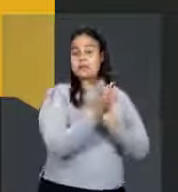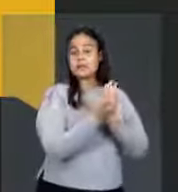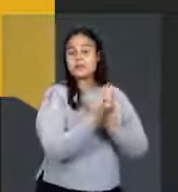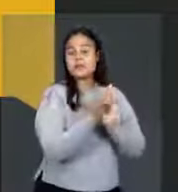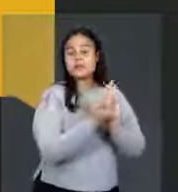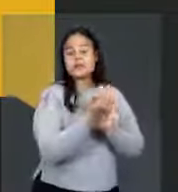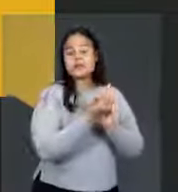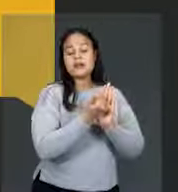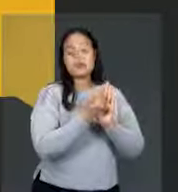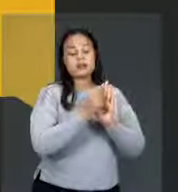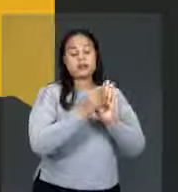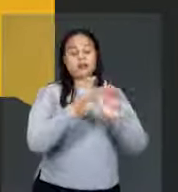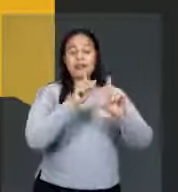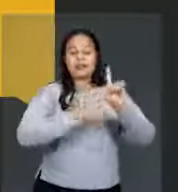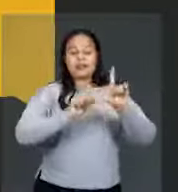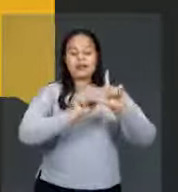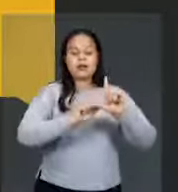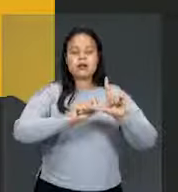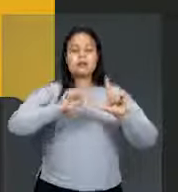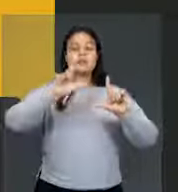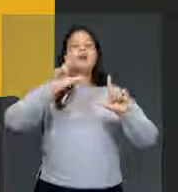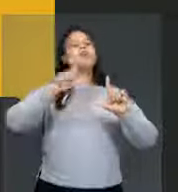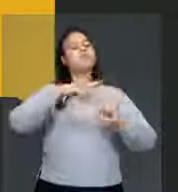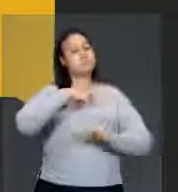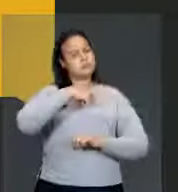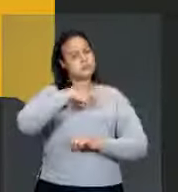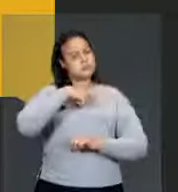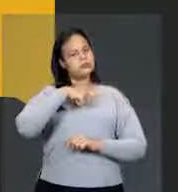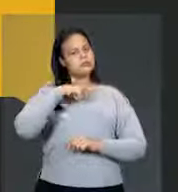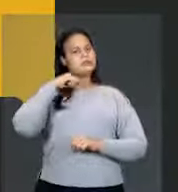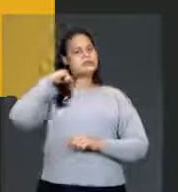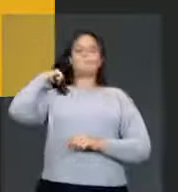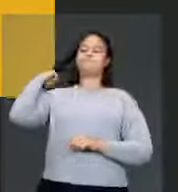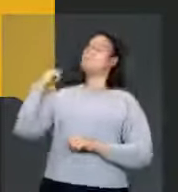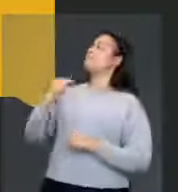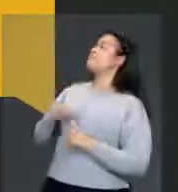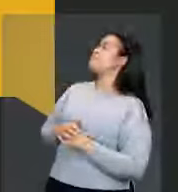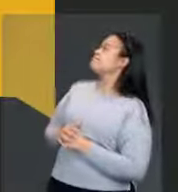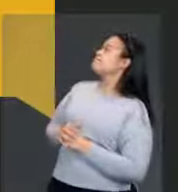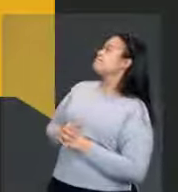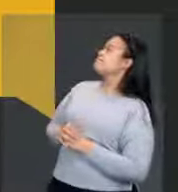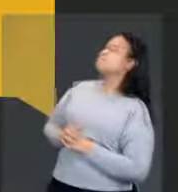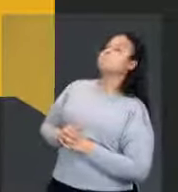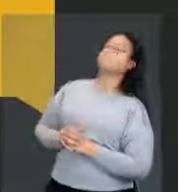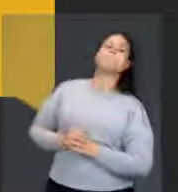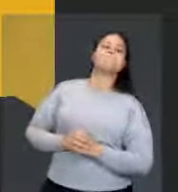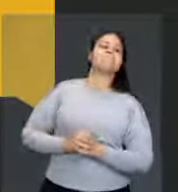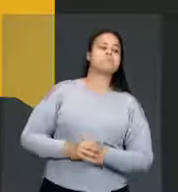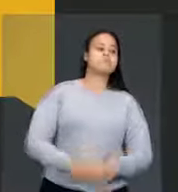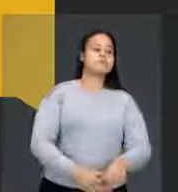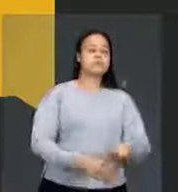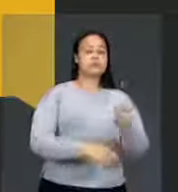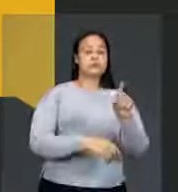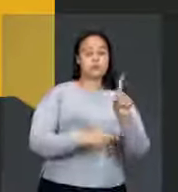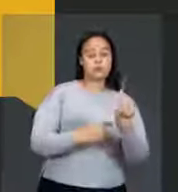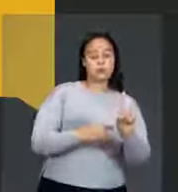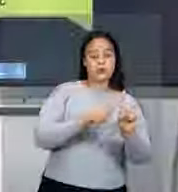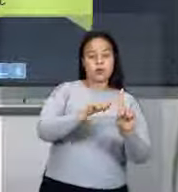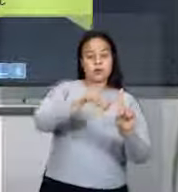ser com letra maiúscula. 1 ampere, então, equivale a 1 coulomb por